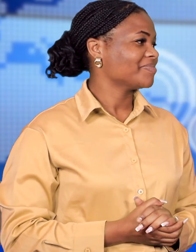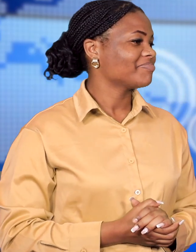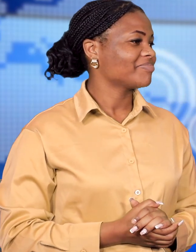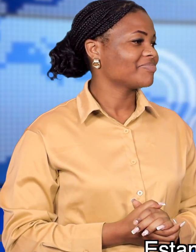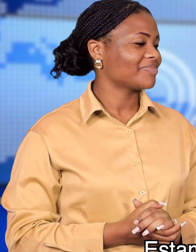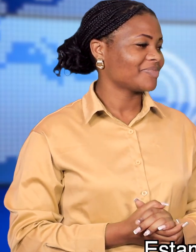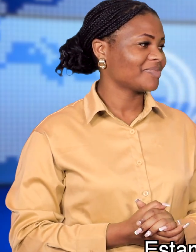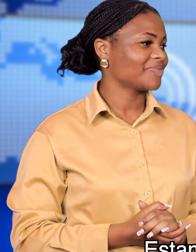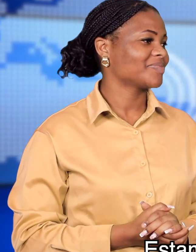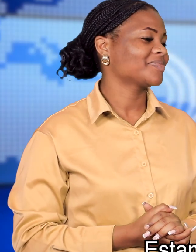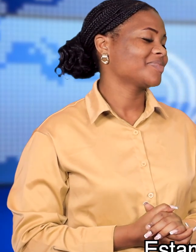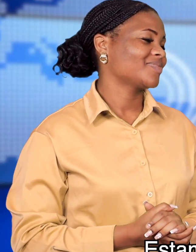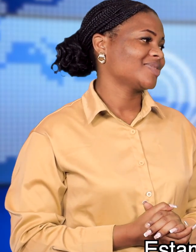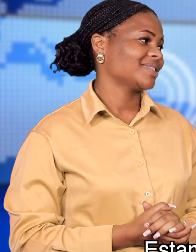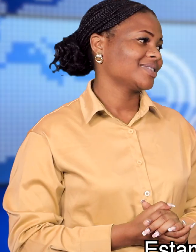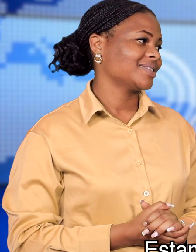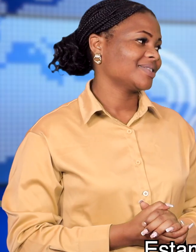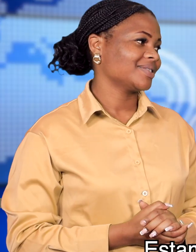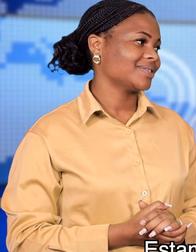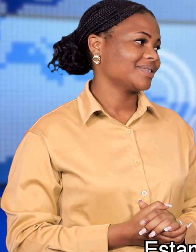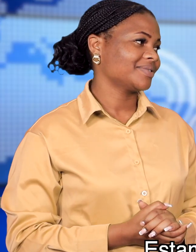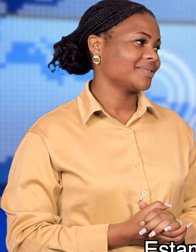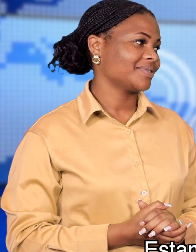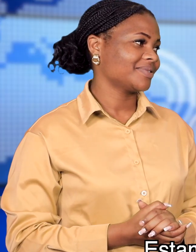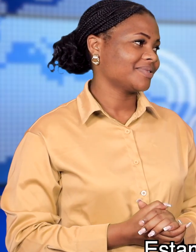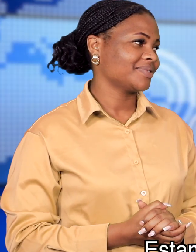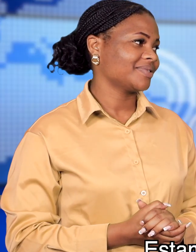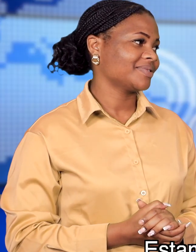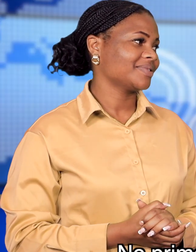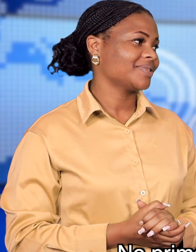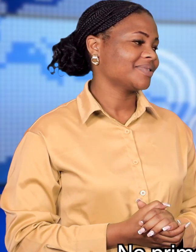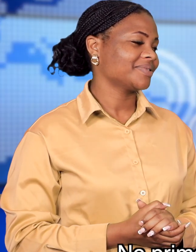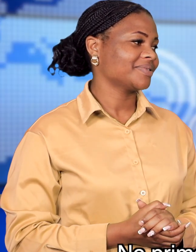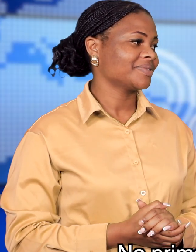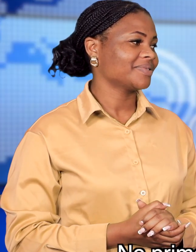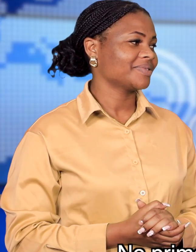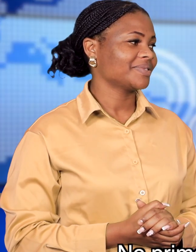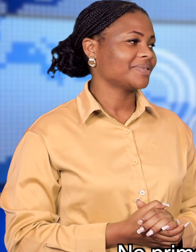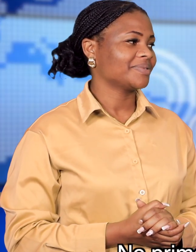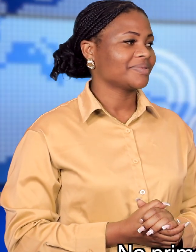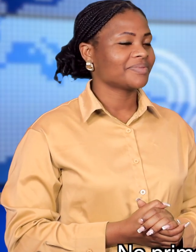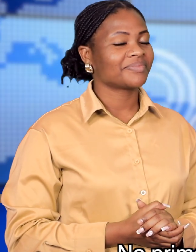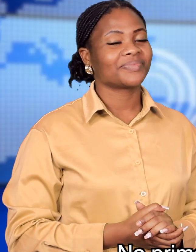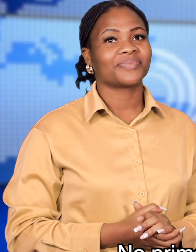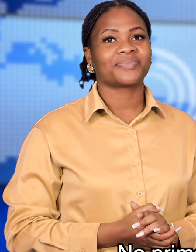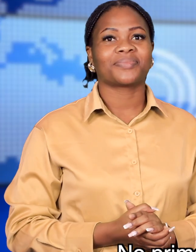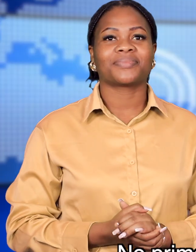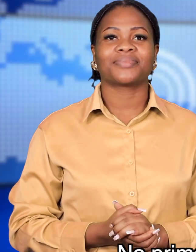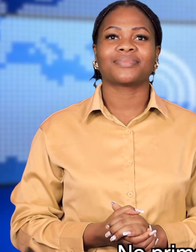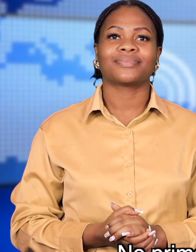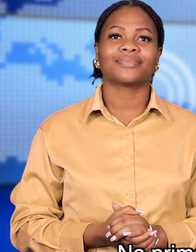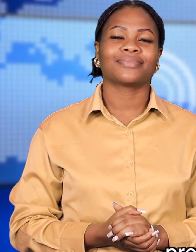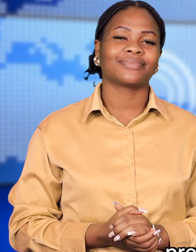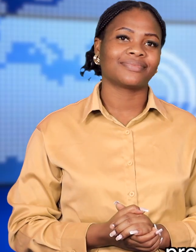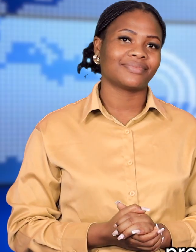Olá, pessoal! Estamos de volta para a segunda e última parte do nosso programa. No primeiro bloco, acompanhamos o debate em